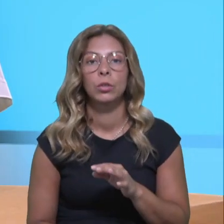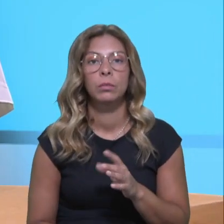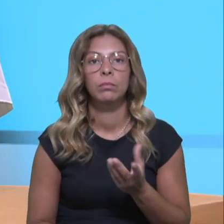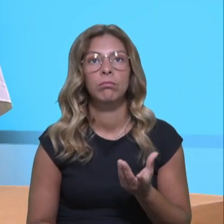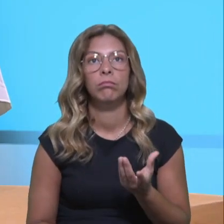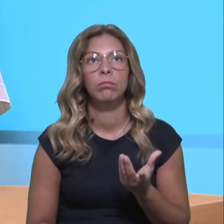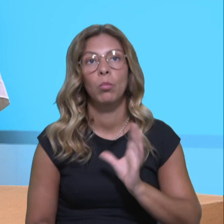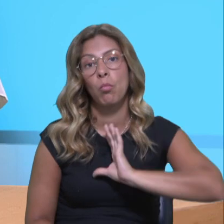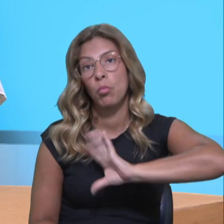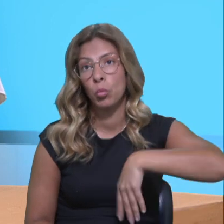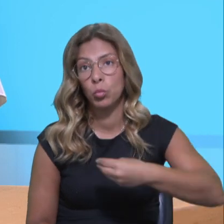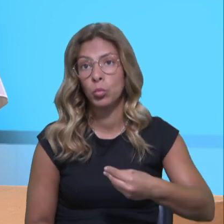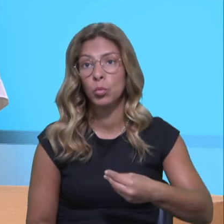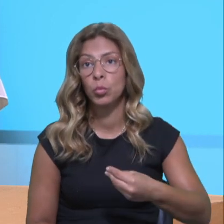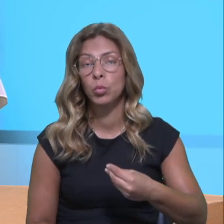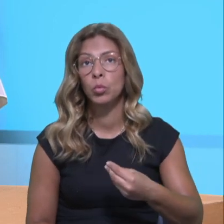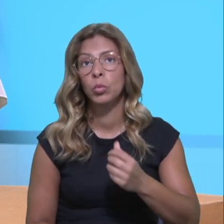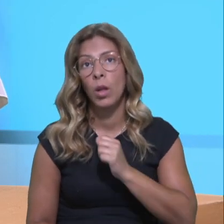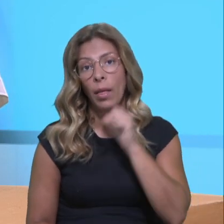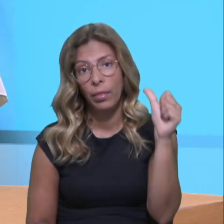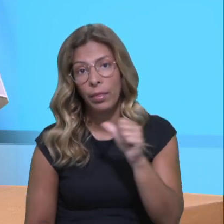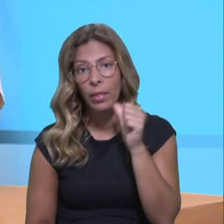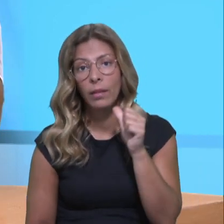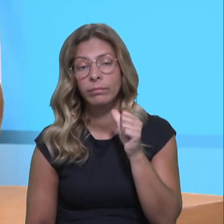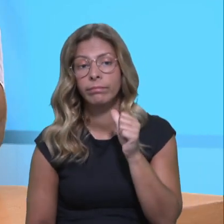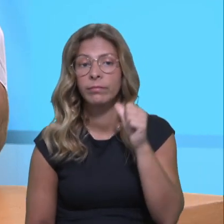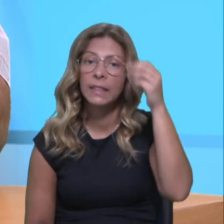o mundo, de facto, está a envelhecer. Há hoje